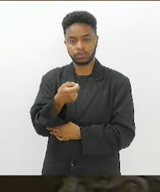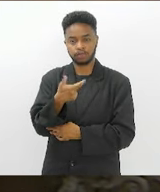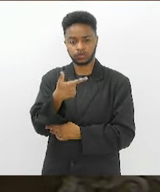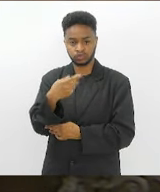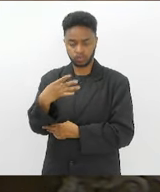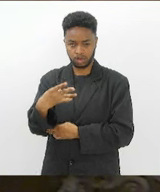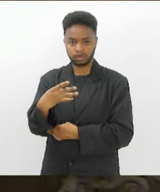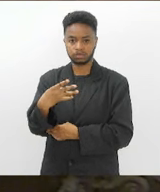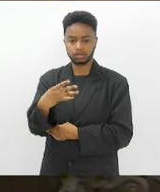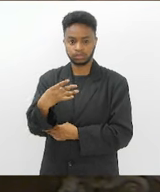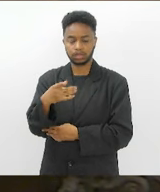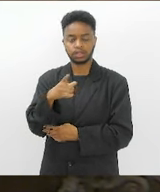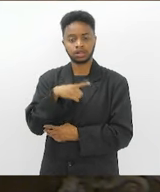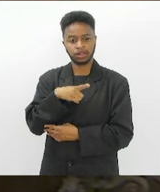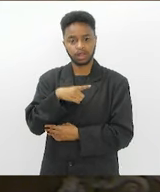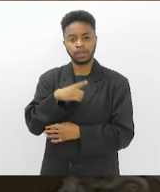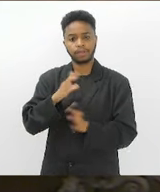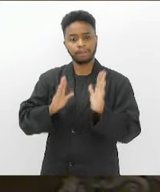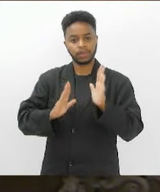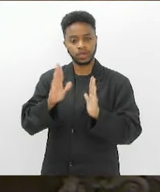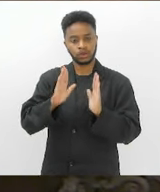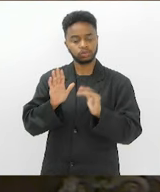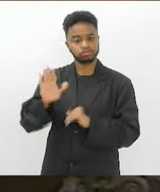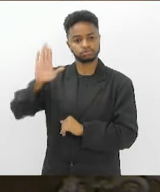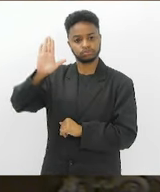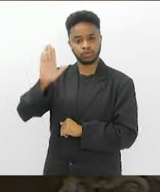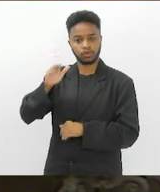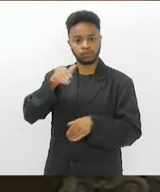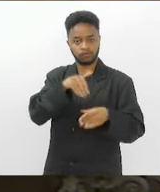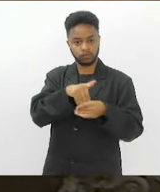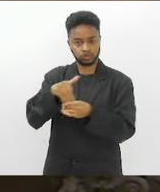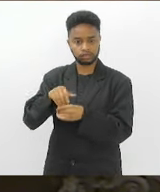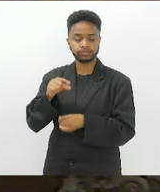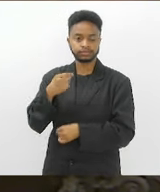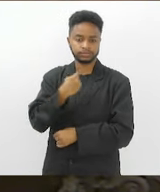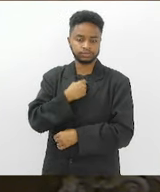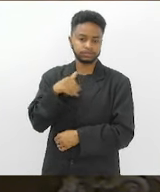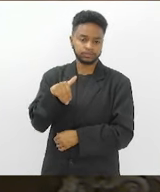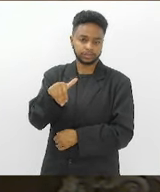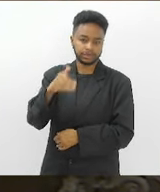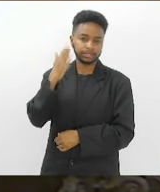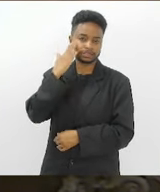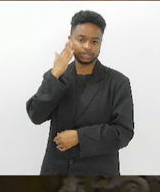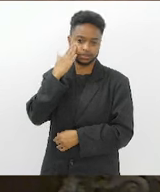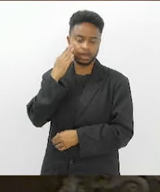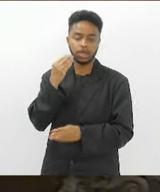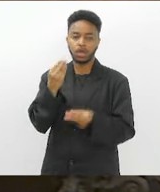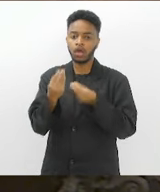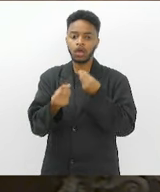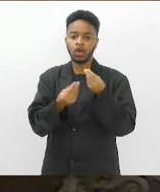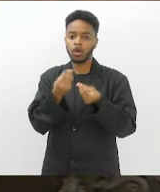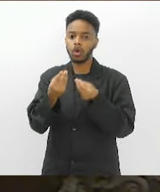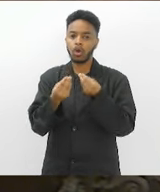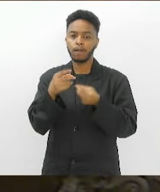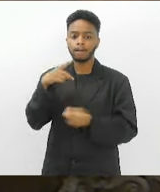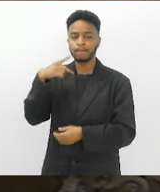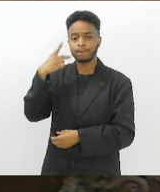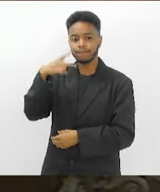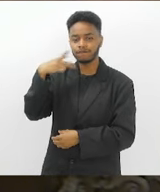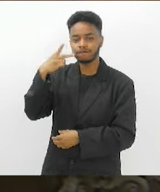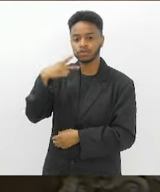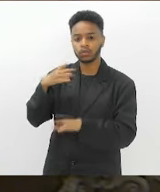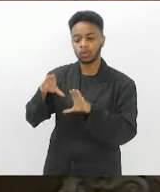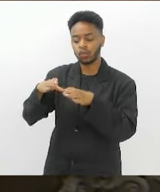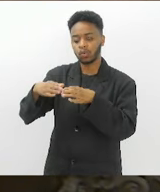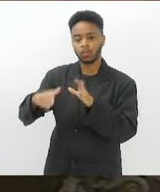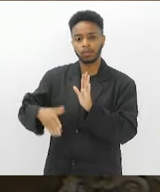2024, uma campanha política, onde vamos saber quais são os vereadores que o tráfico, que a